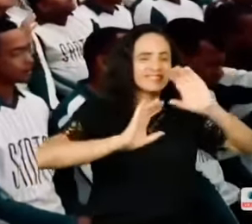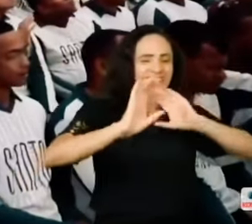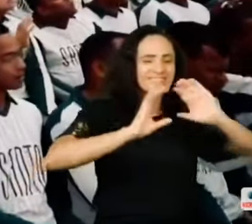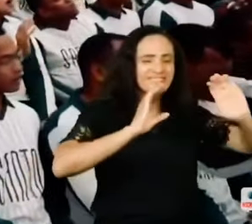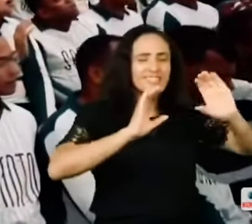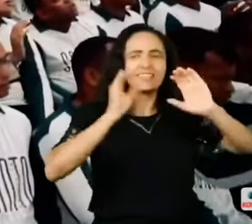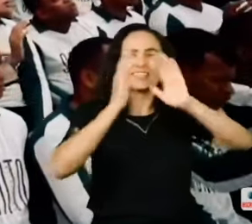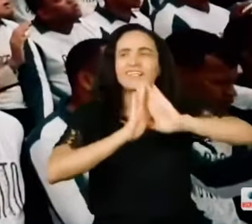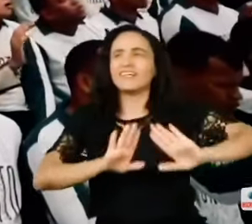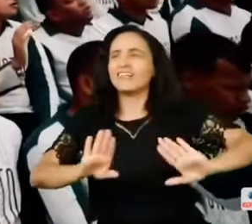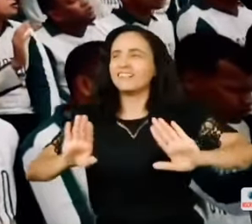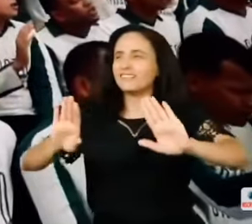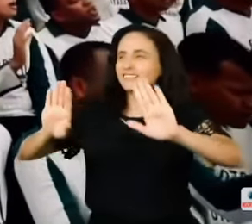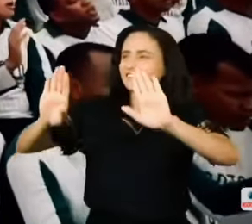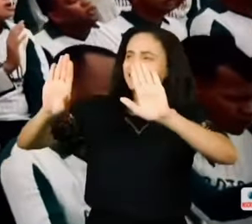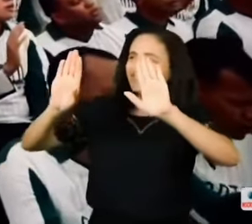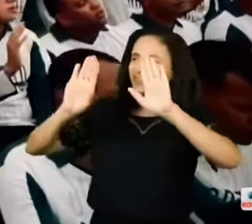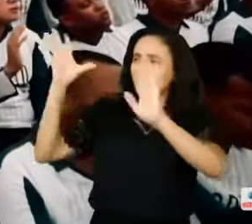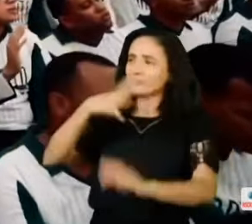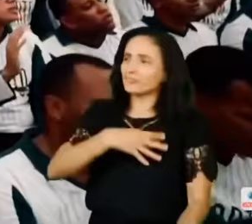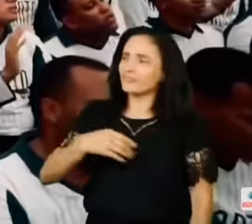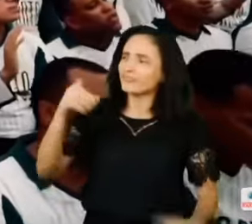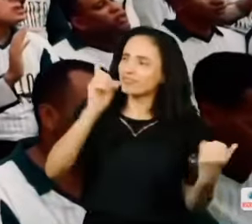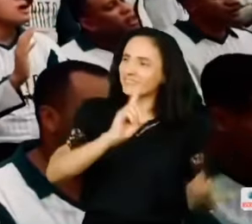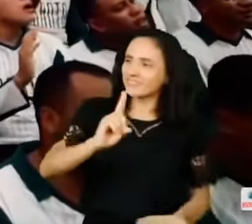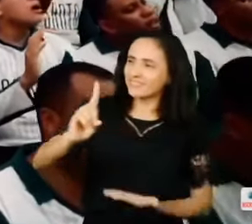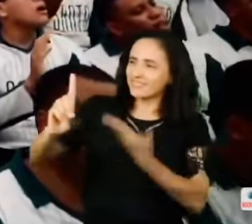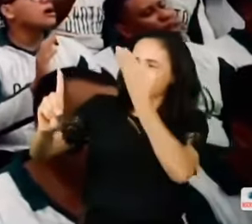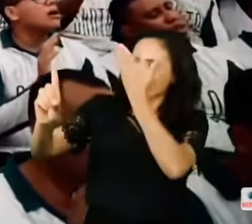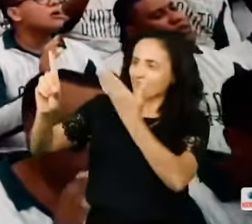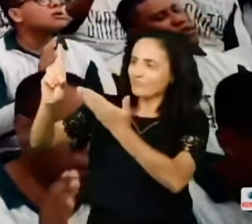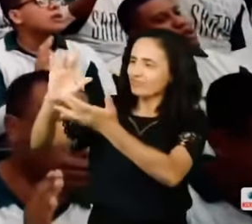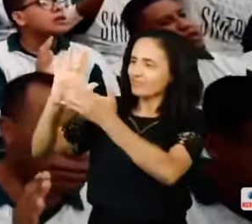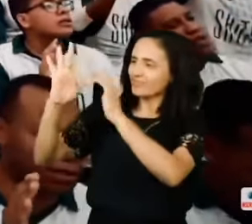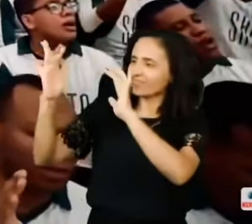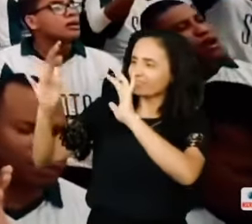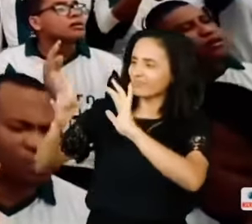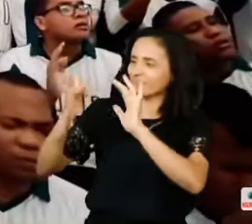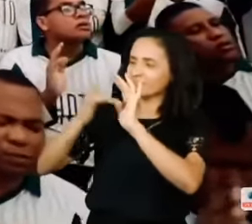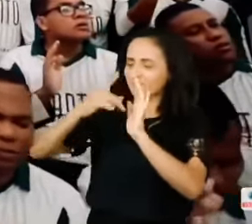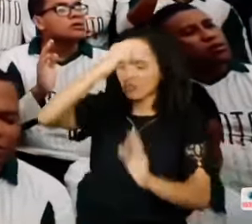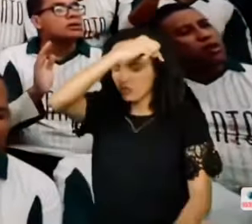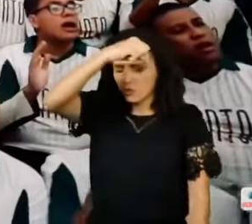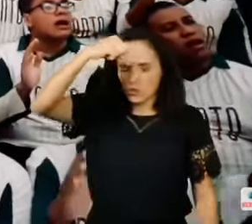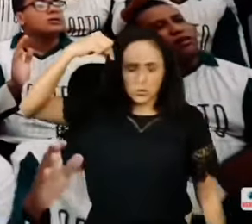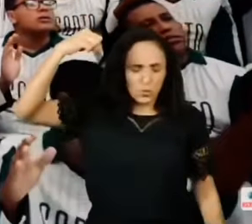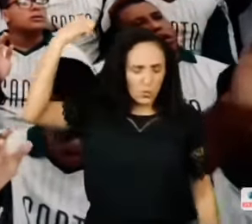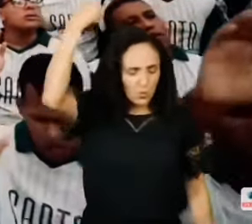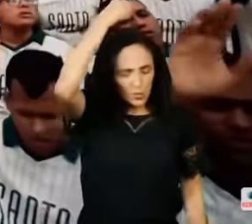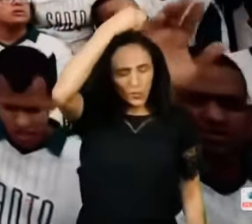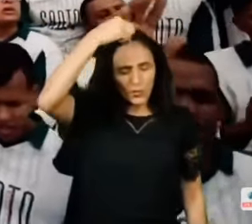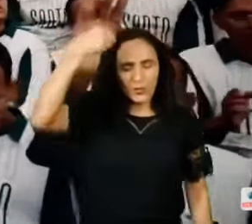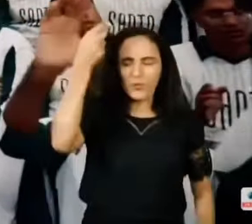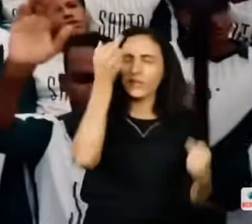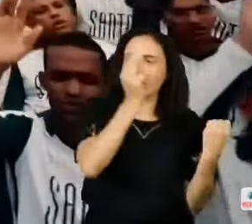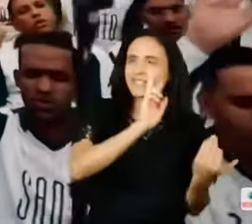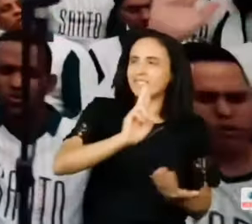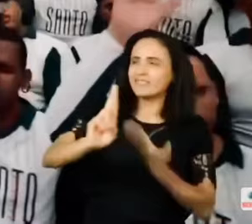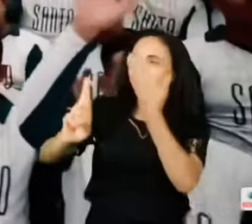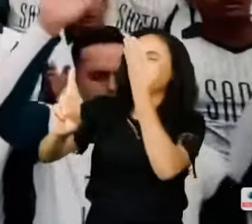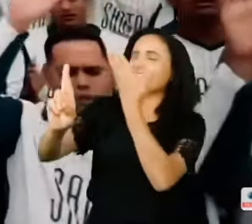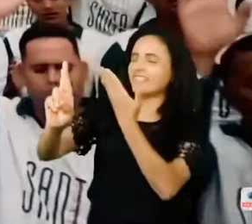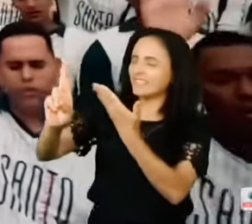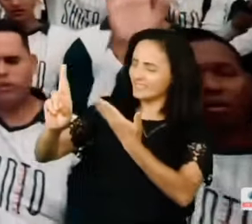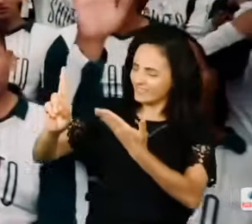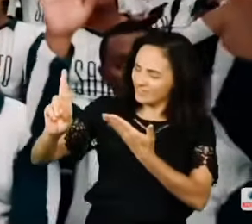celestial, adorando ao Cordeiro de Deus. Santo, santo é o